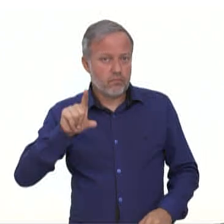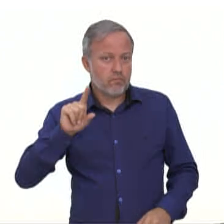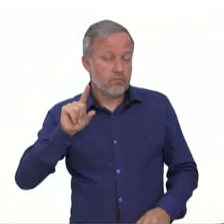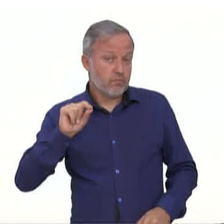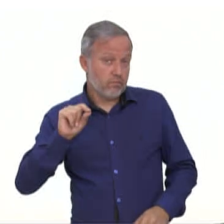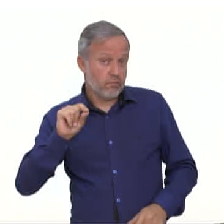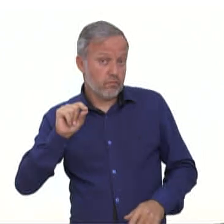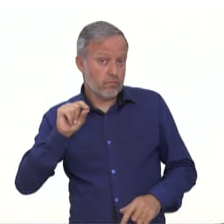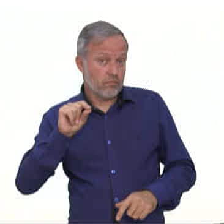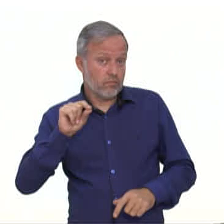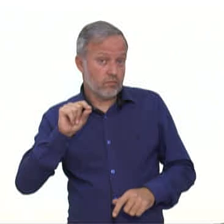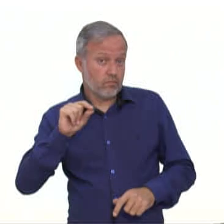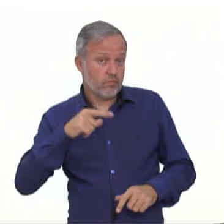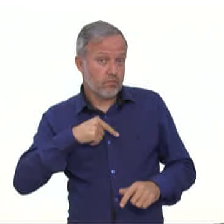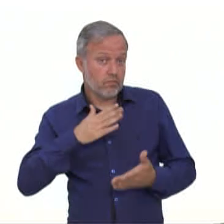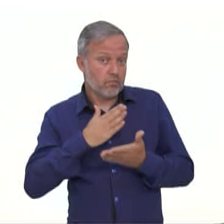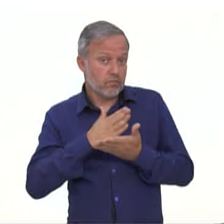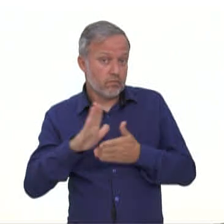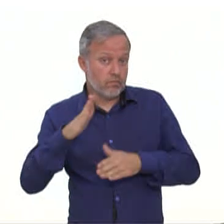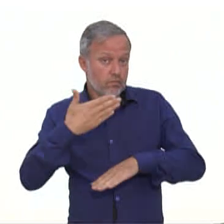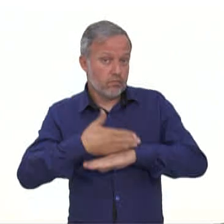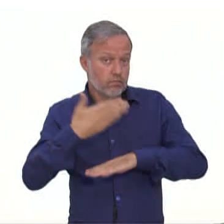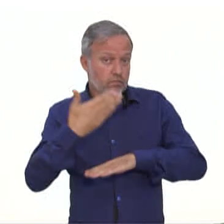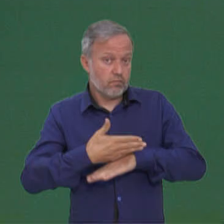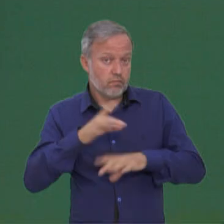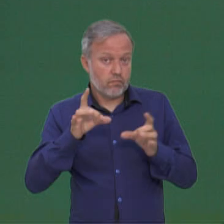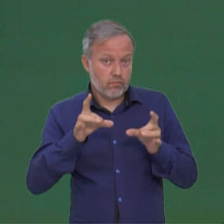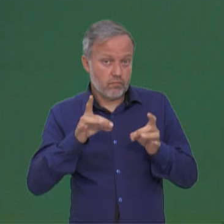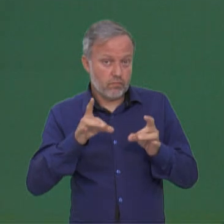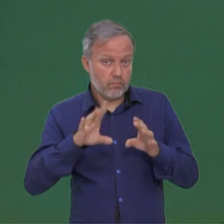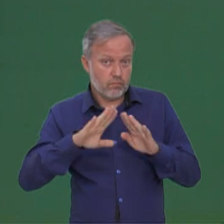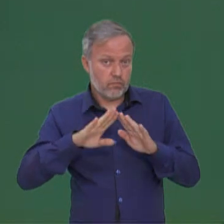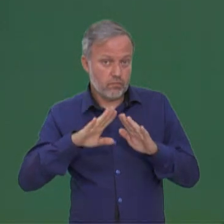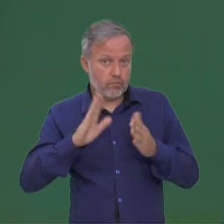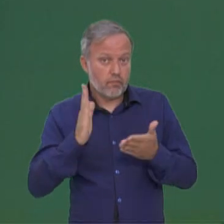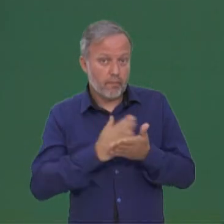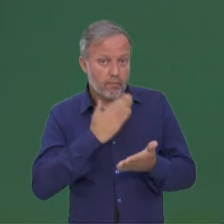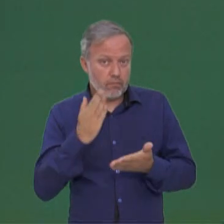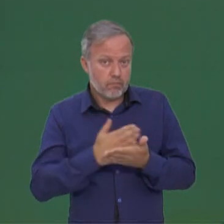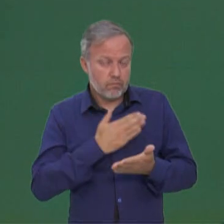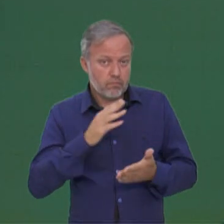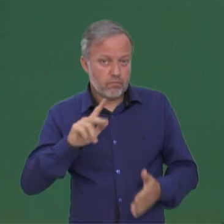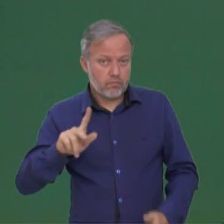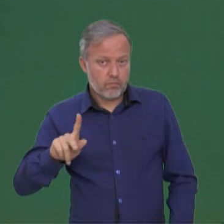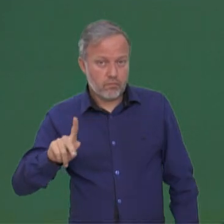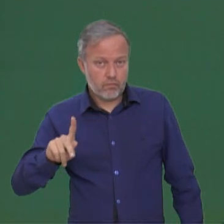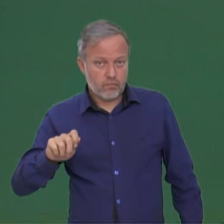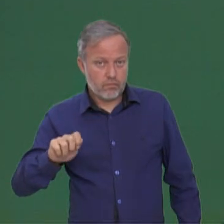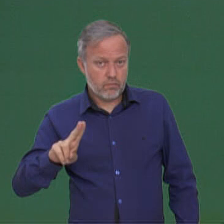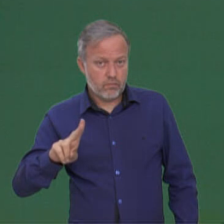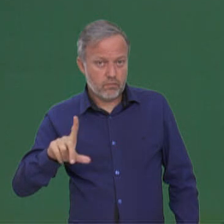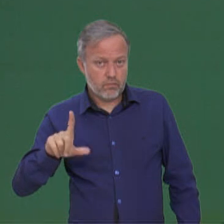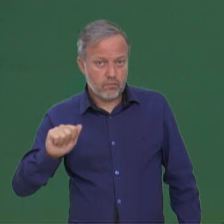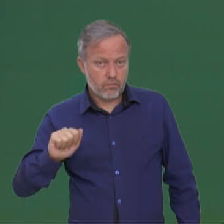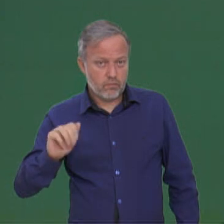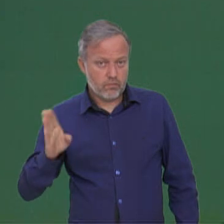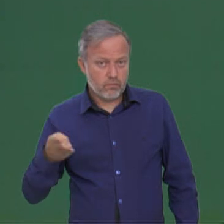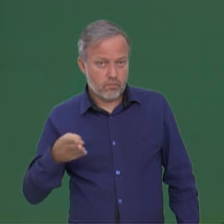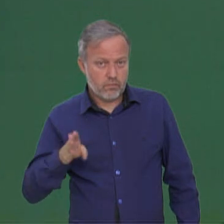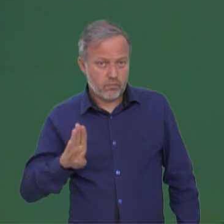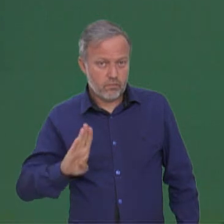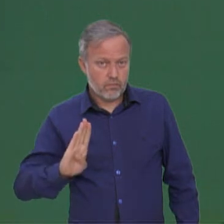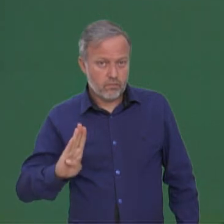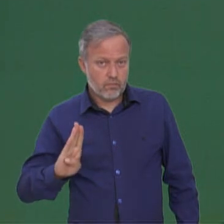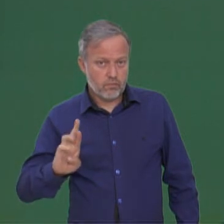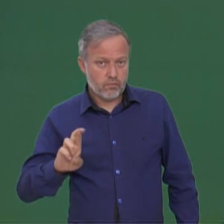o empregassem na livraria Paula Brito. Percebem que isso daqui depende disso e isso daqui depende disso para que